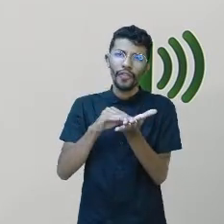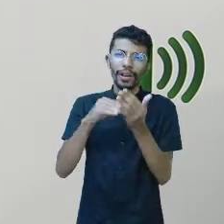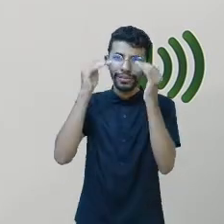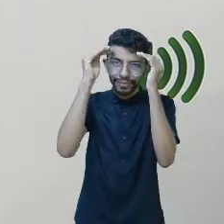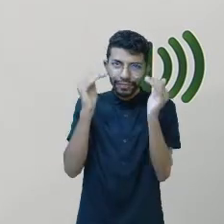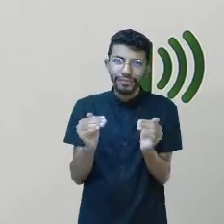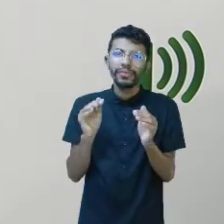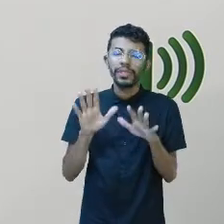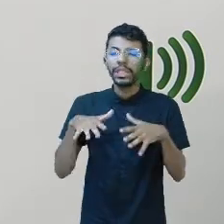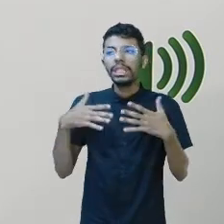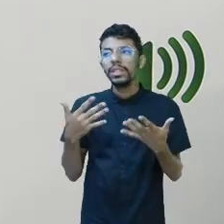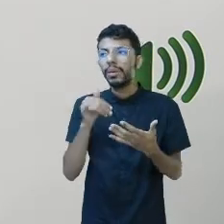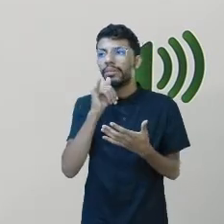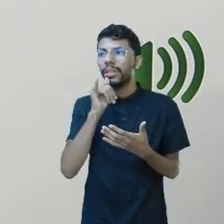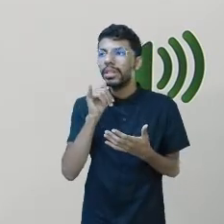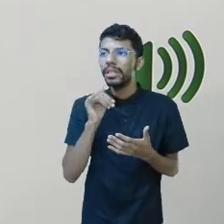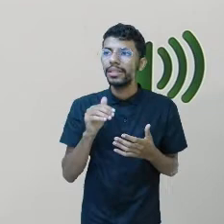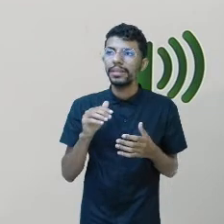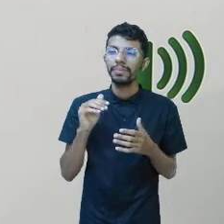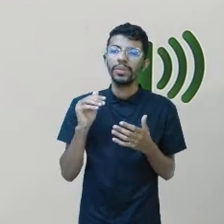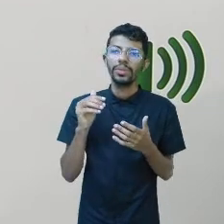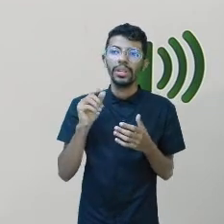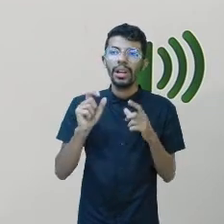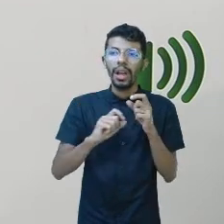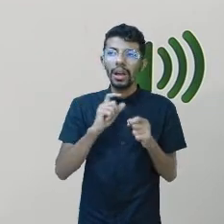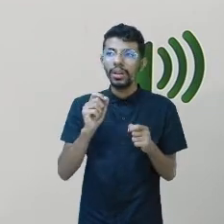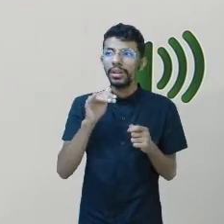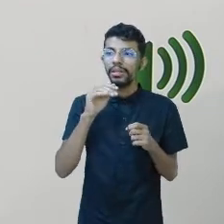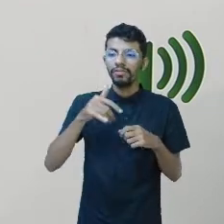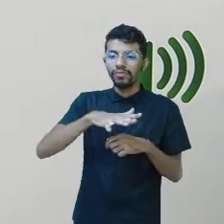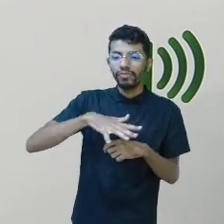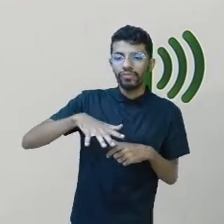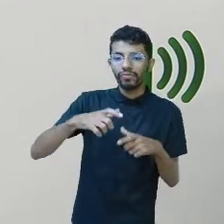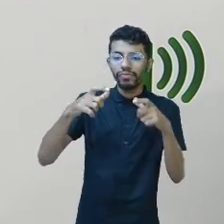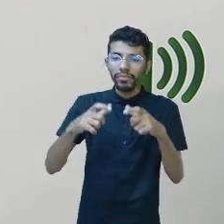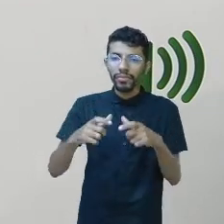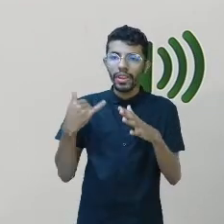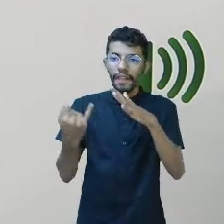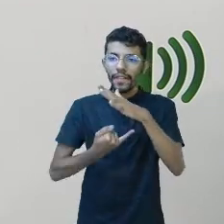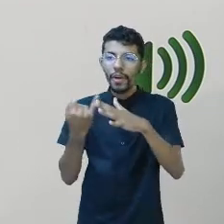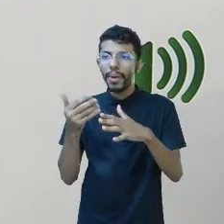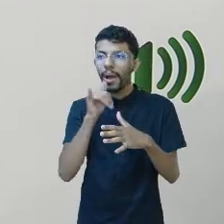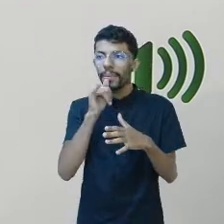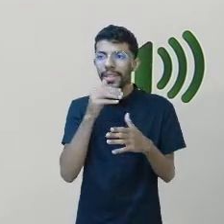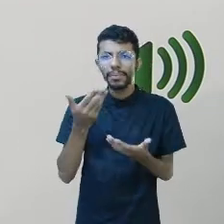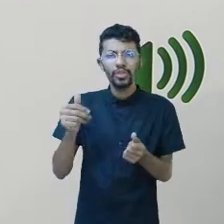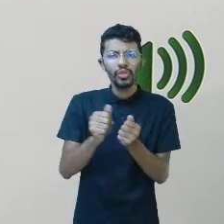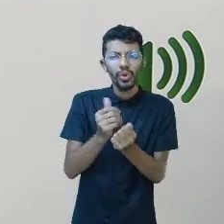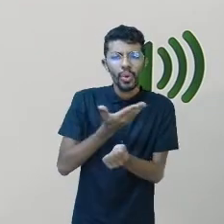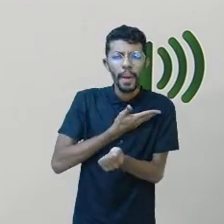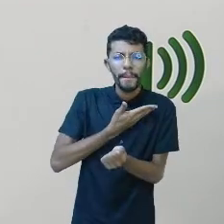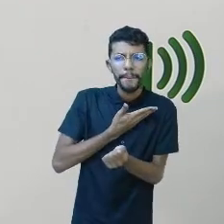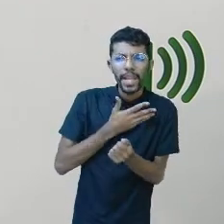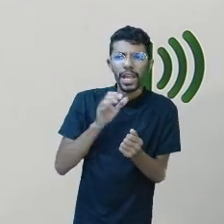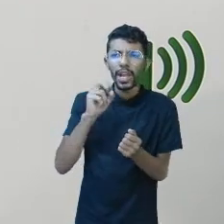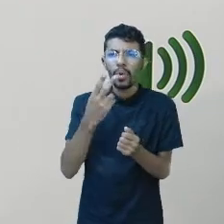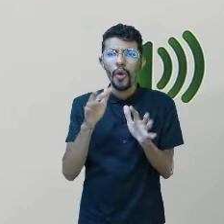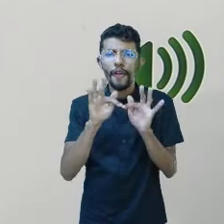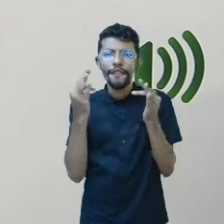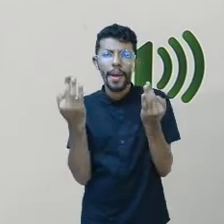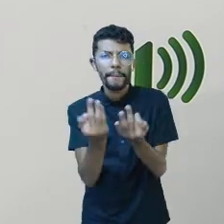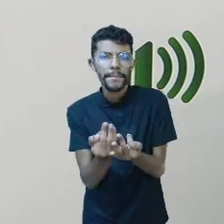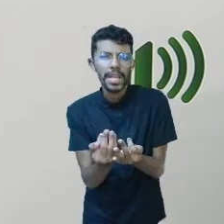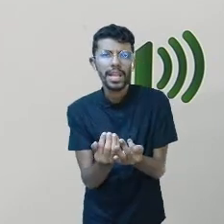é? Então é num ambiente informal. Geralmente uma rodinha de amigos, não é? Na família ali tem um jantar, um